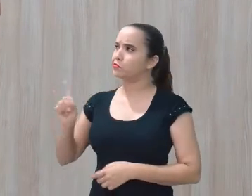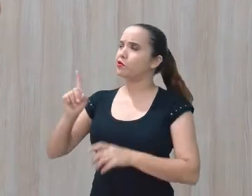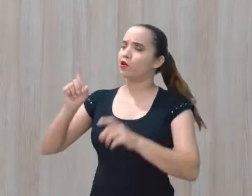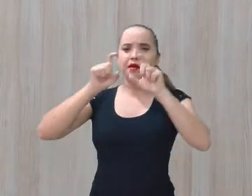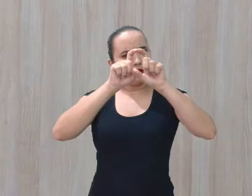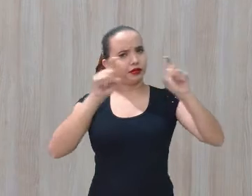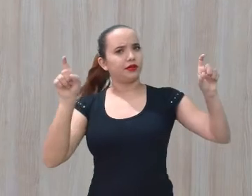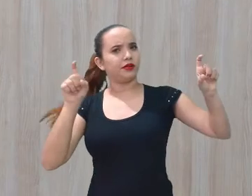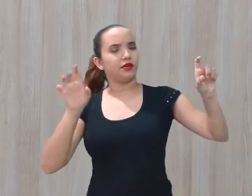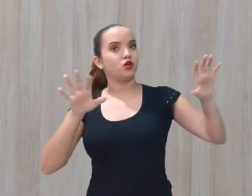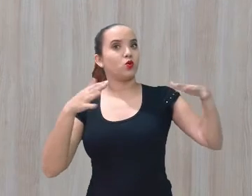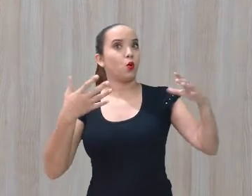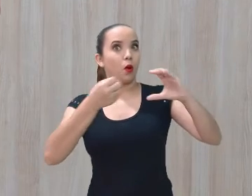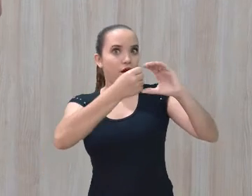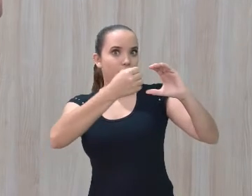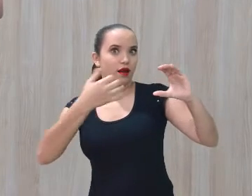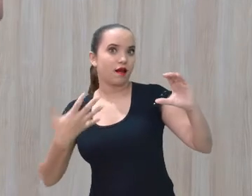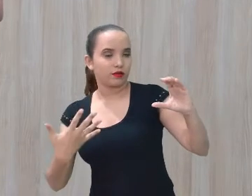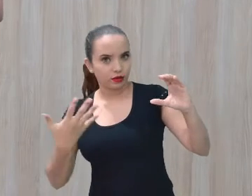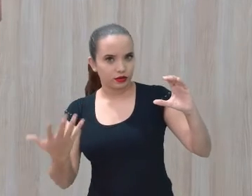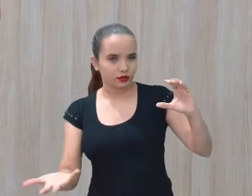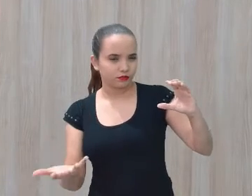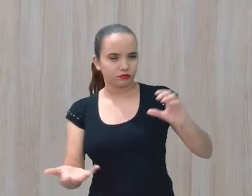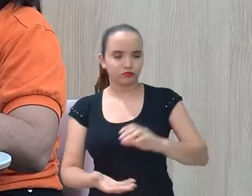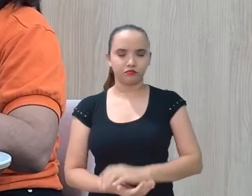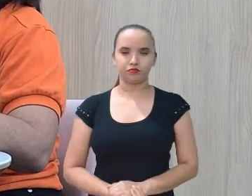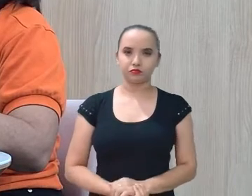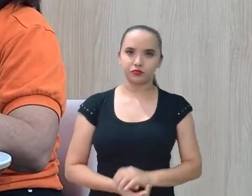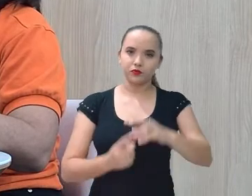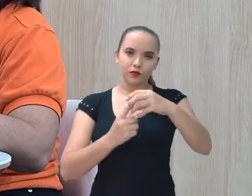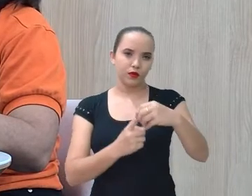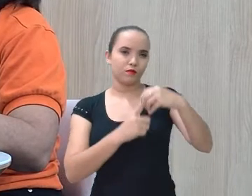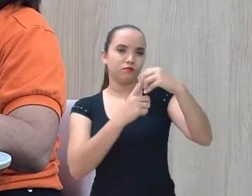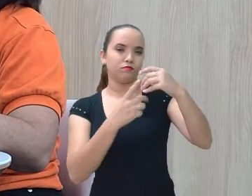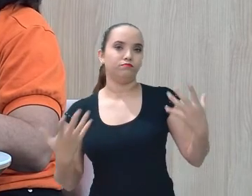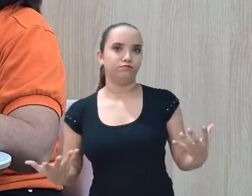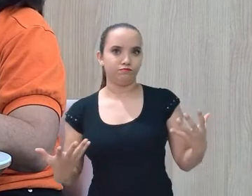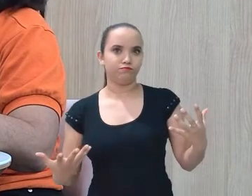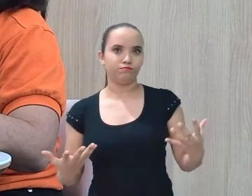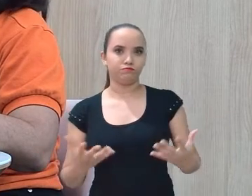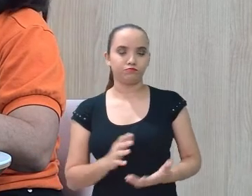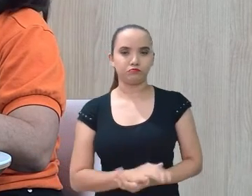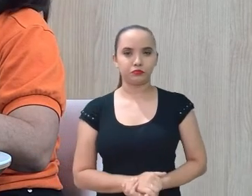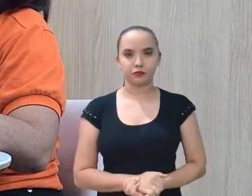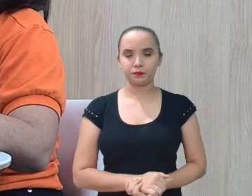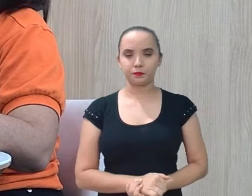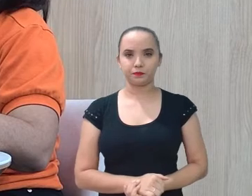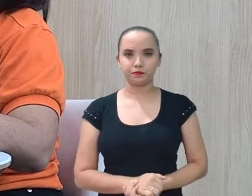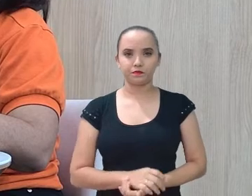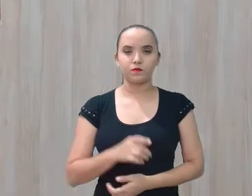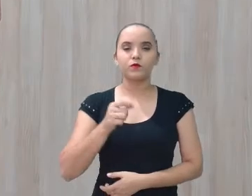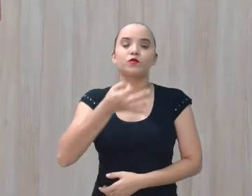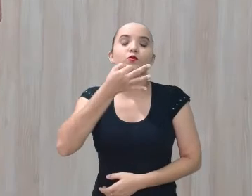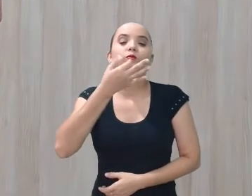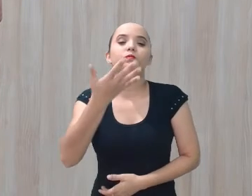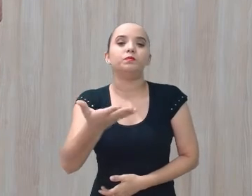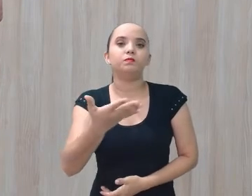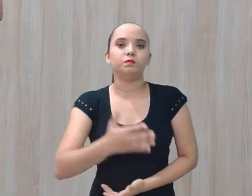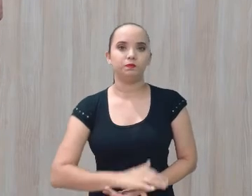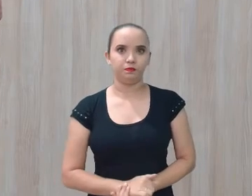tirinha? Qual é o elemento que traz esse Qual é o caráter elemento que humorístico, traz? E aí? O que é que vocês acham?